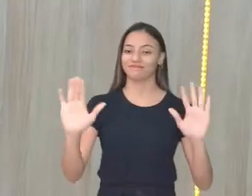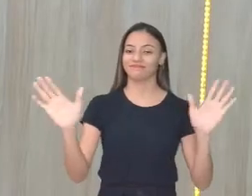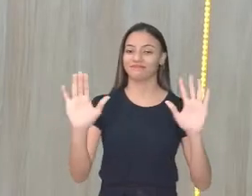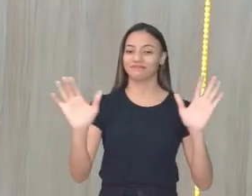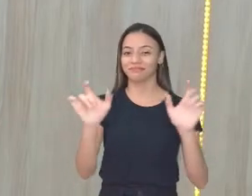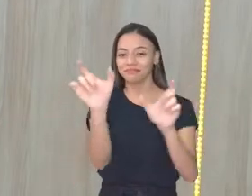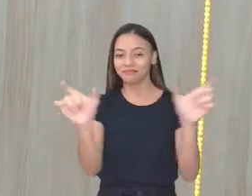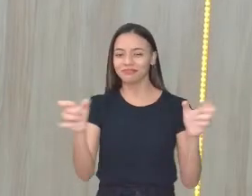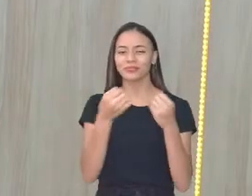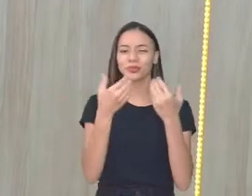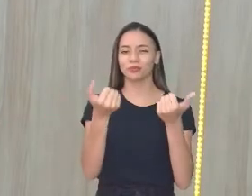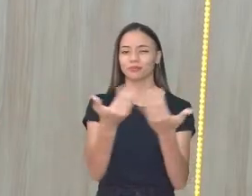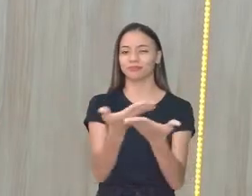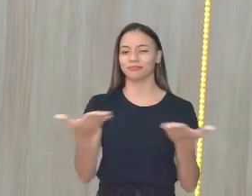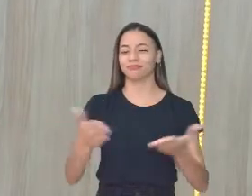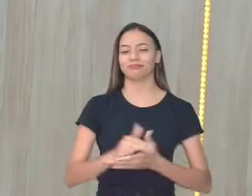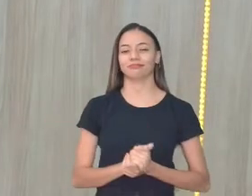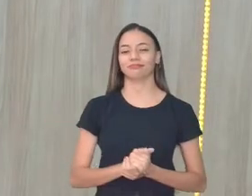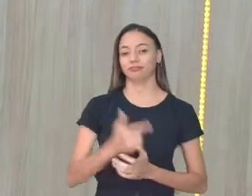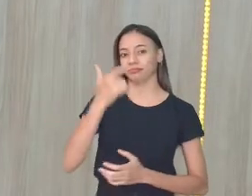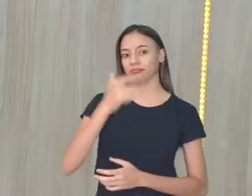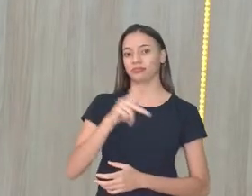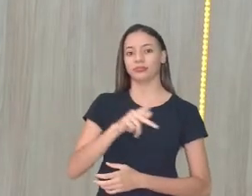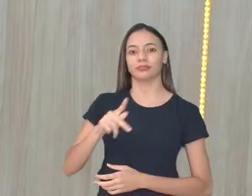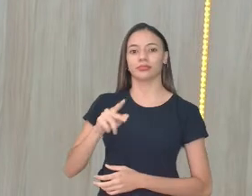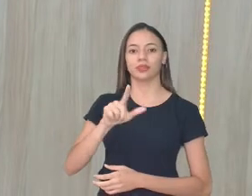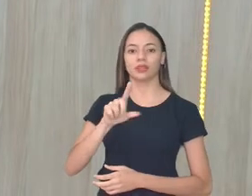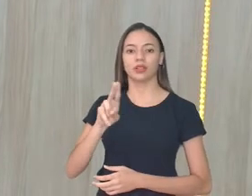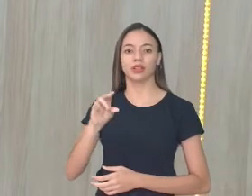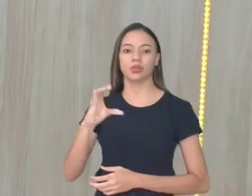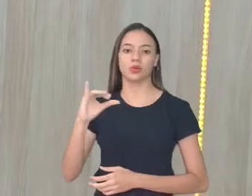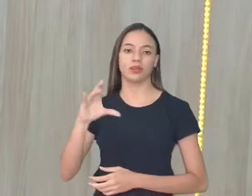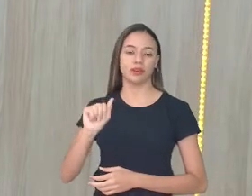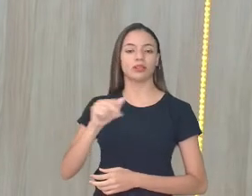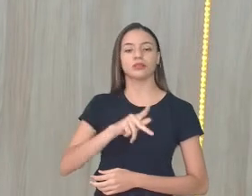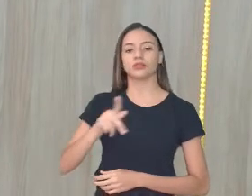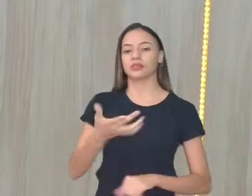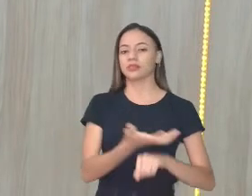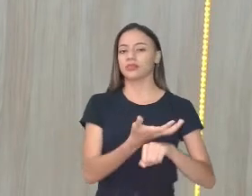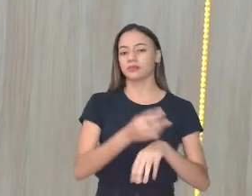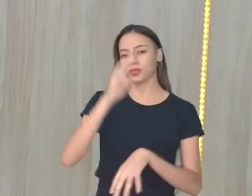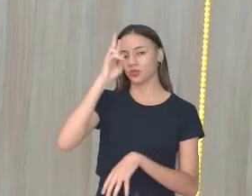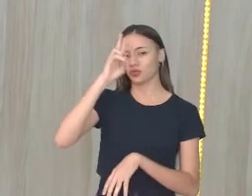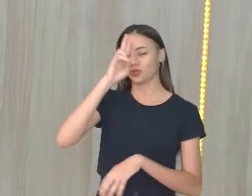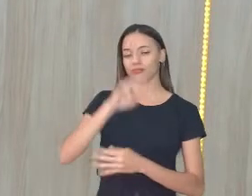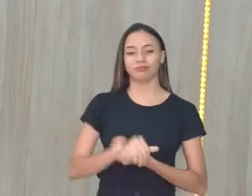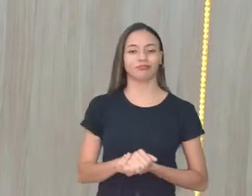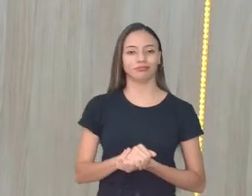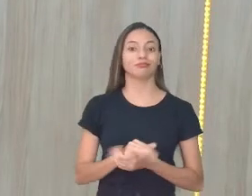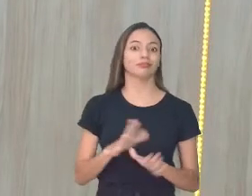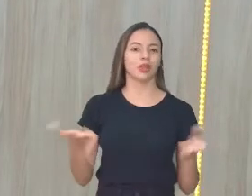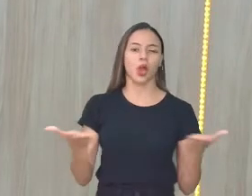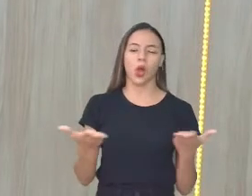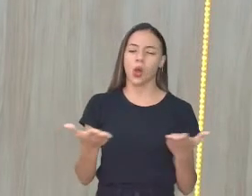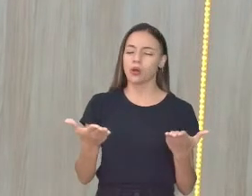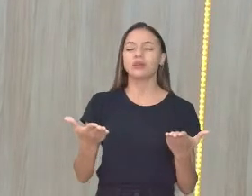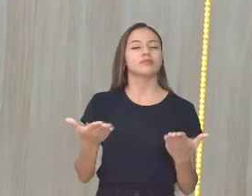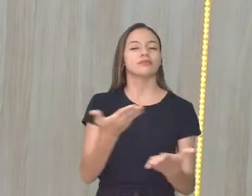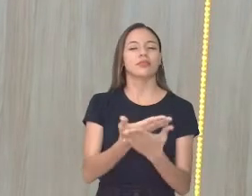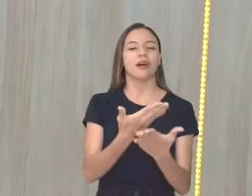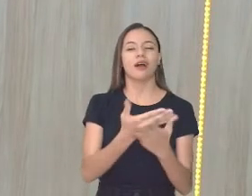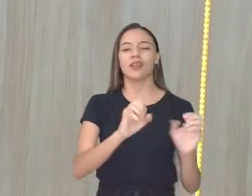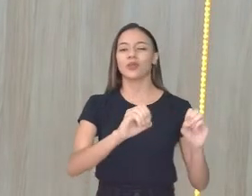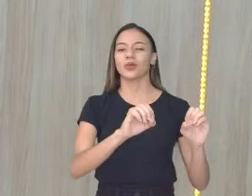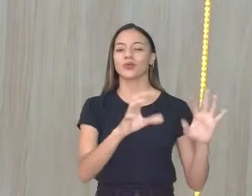Olá pessoal, tudo bom com vocês? Eu sou o professor Luciano Júnior, professor de História. Nós vamos para mais uma aula do